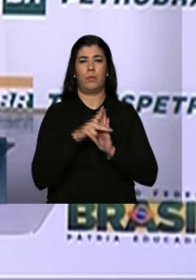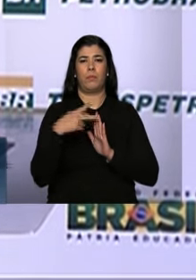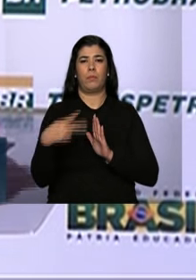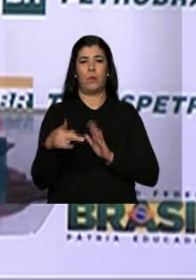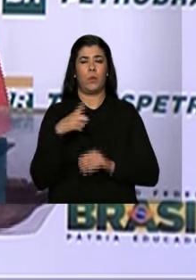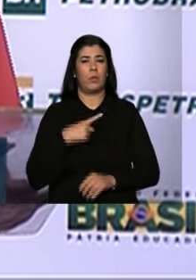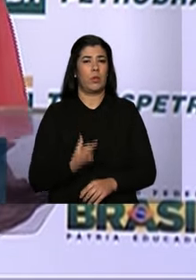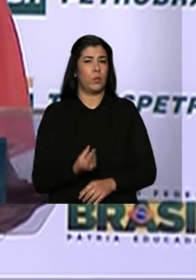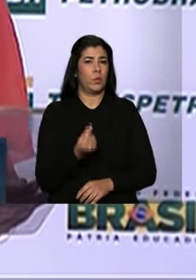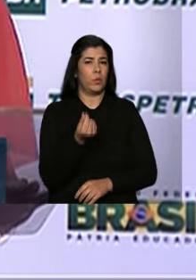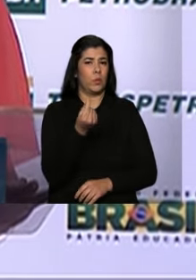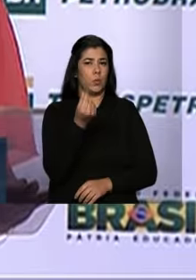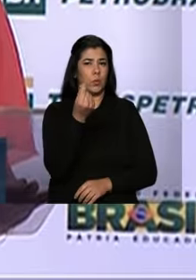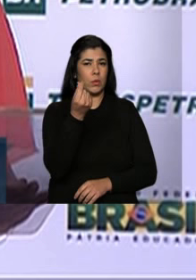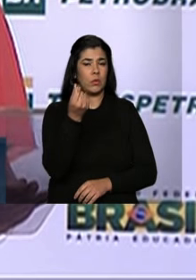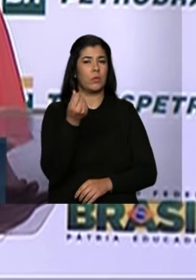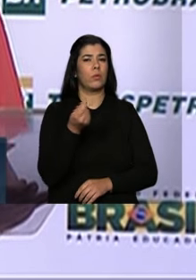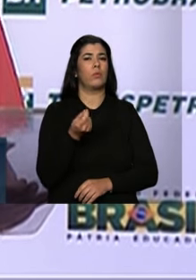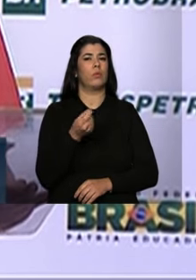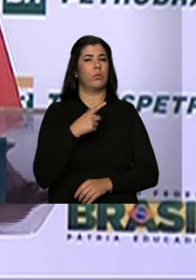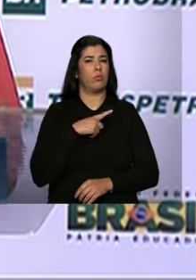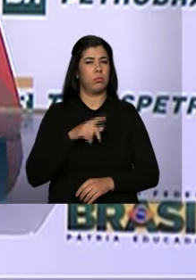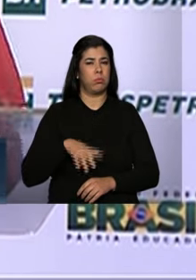com custos bastante